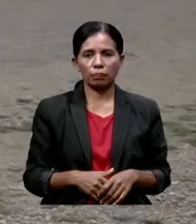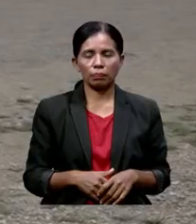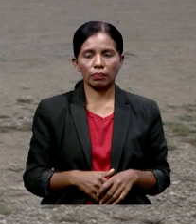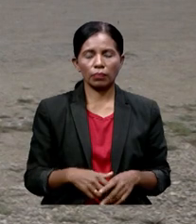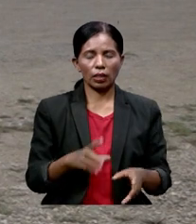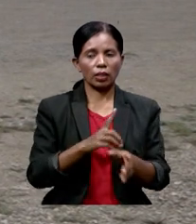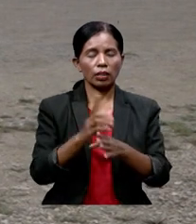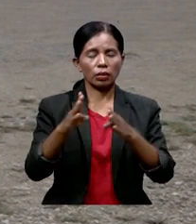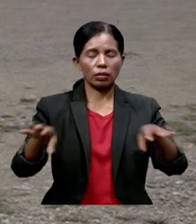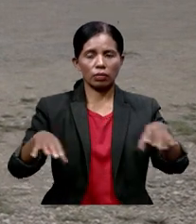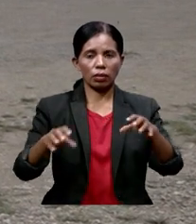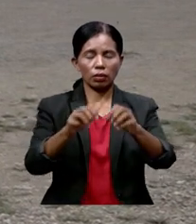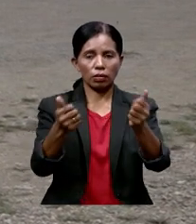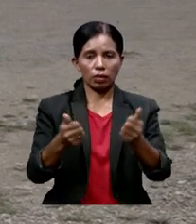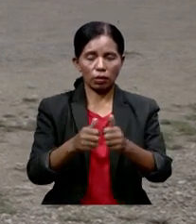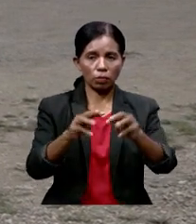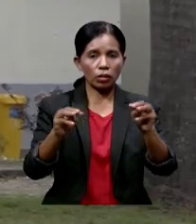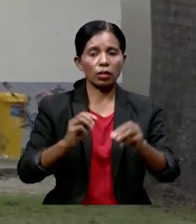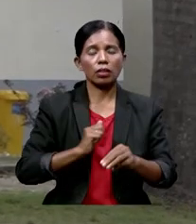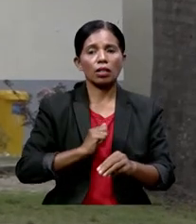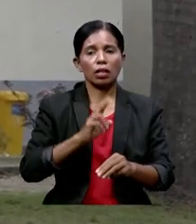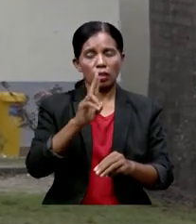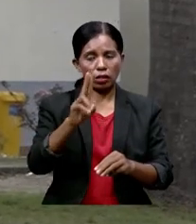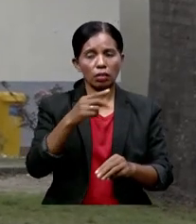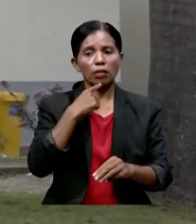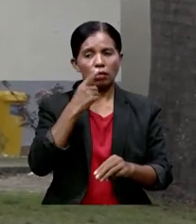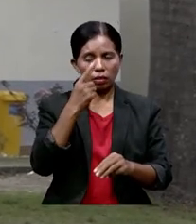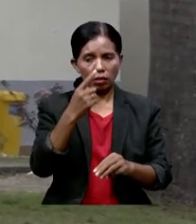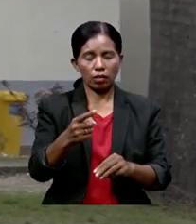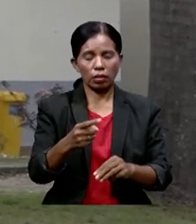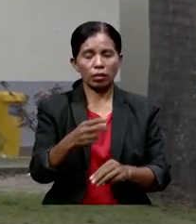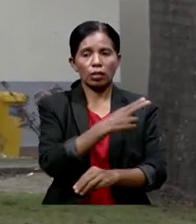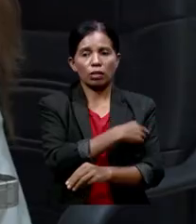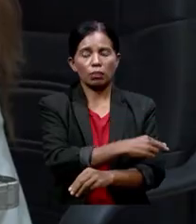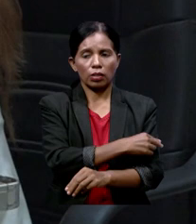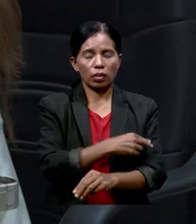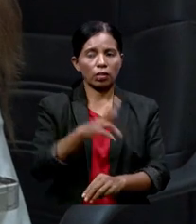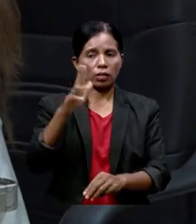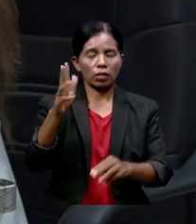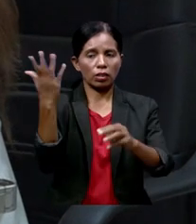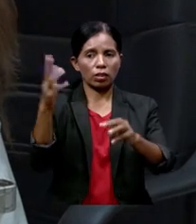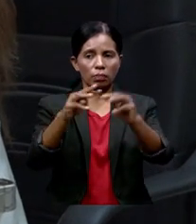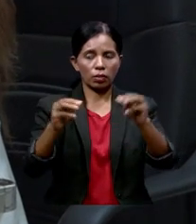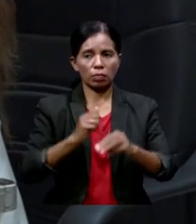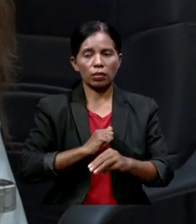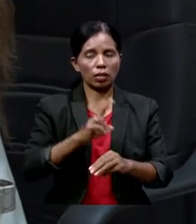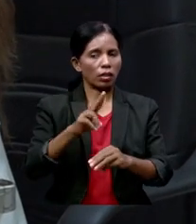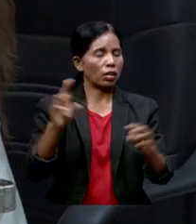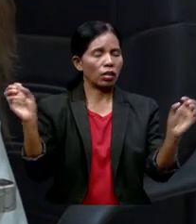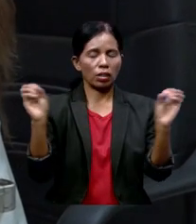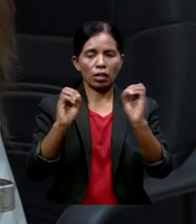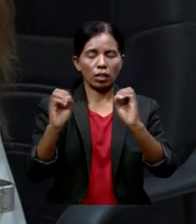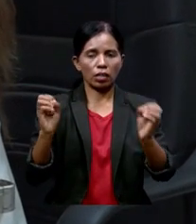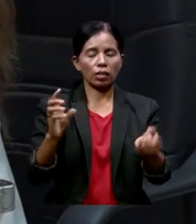Diretor do Serviço Autoridade Municipal Aileu informa, durante né, posto tratamento tolo em município Aileu, Leia